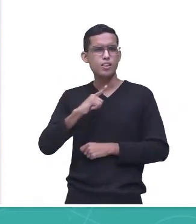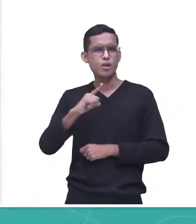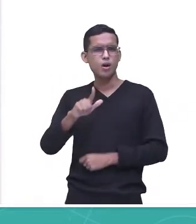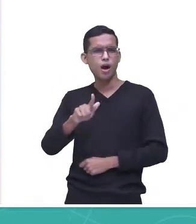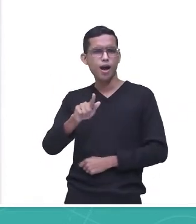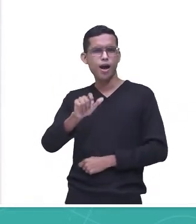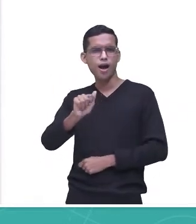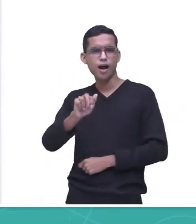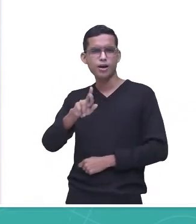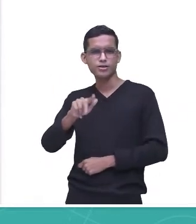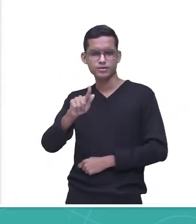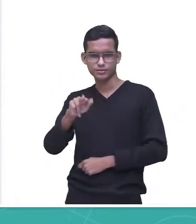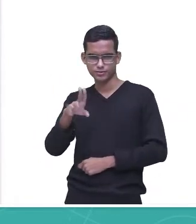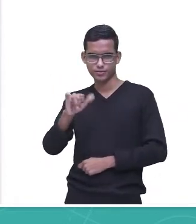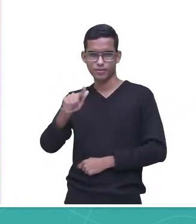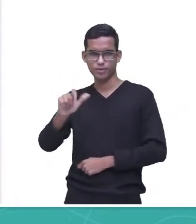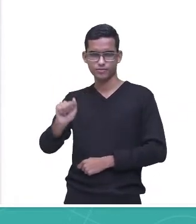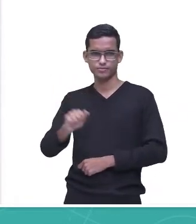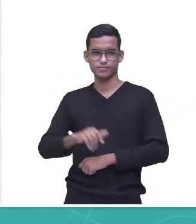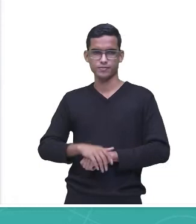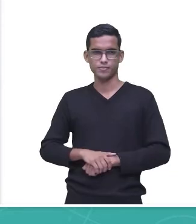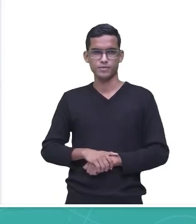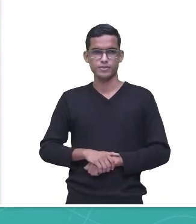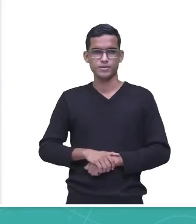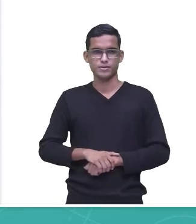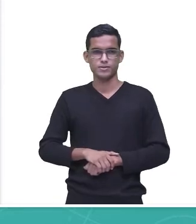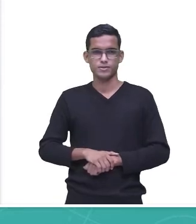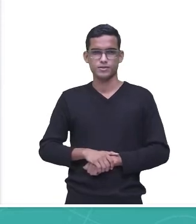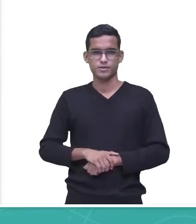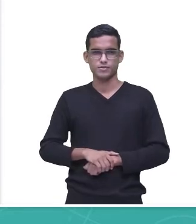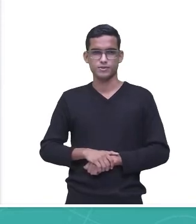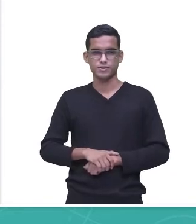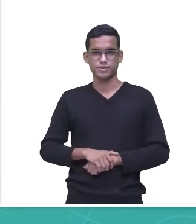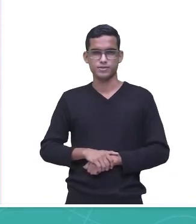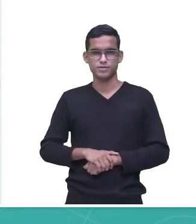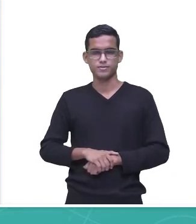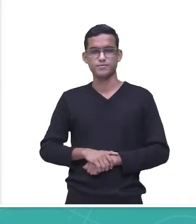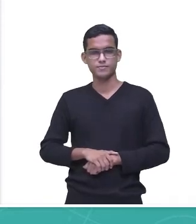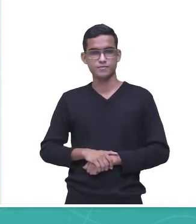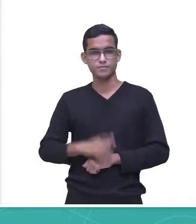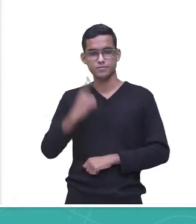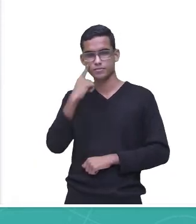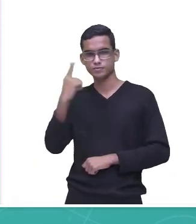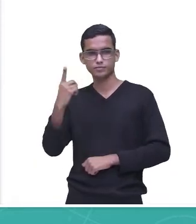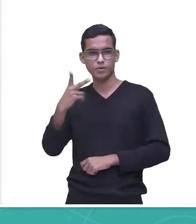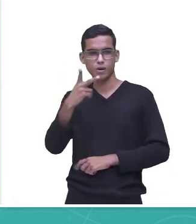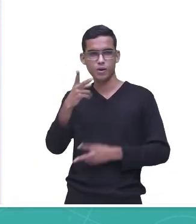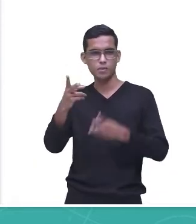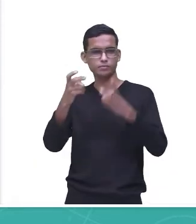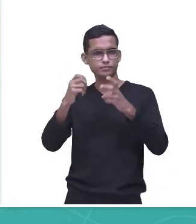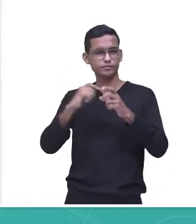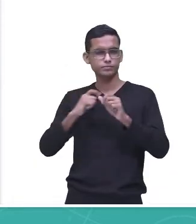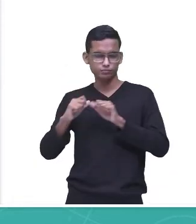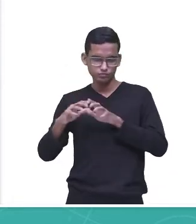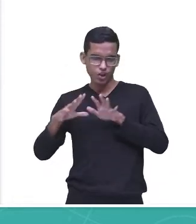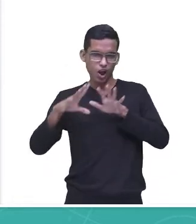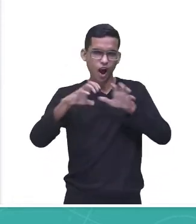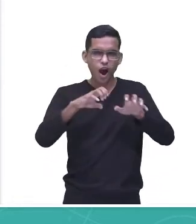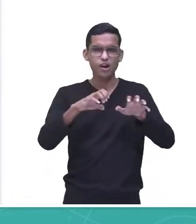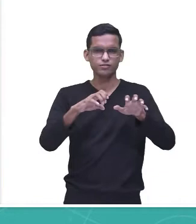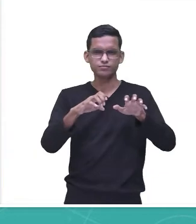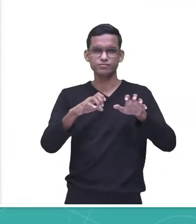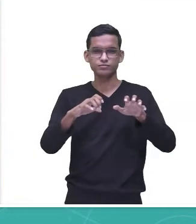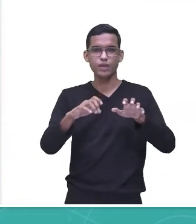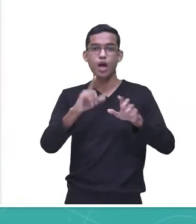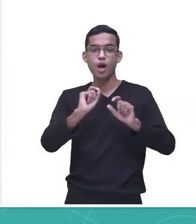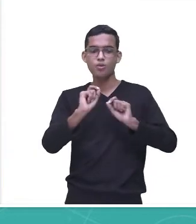gárgula? Geralmente são personagens monstruosos, como vocês podem ver aqui. Era para